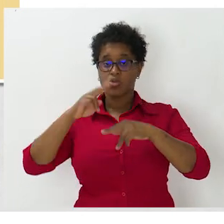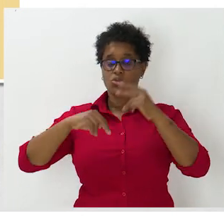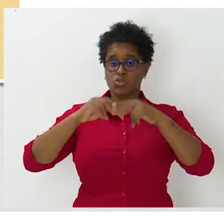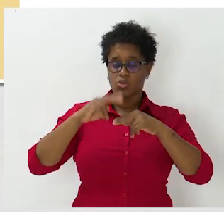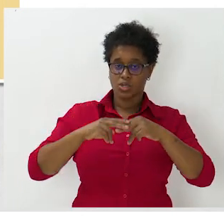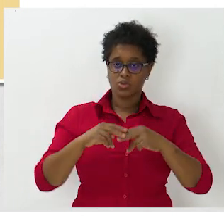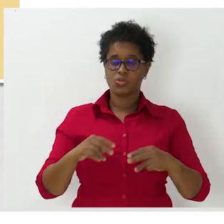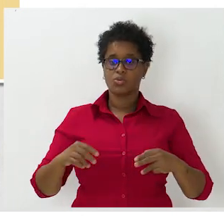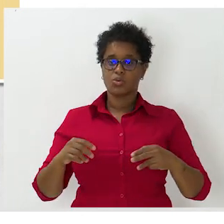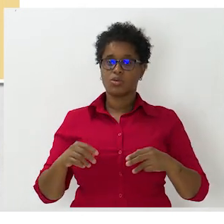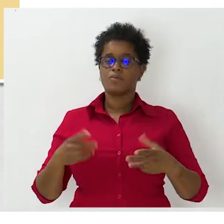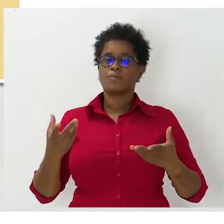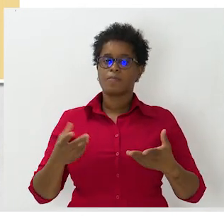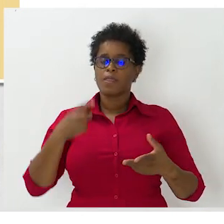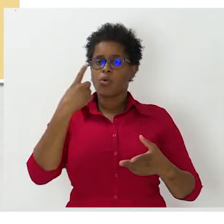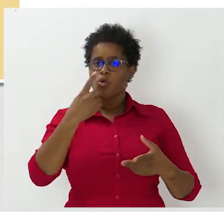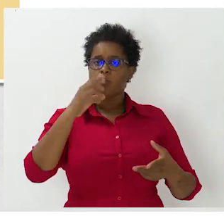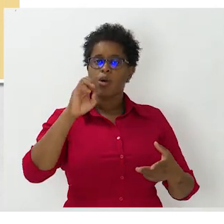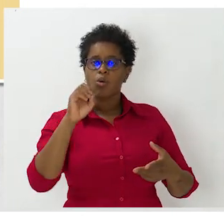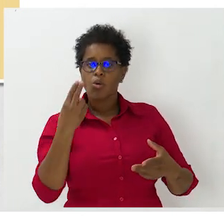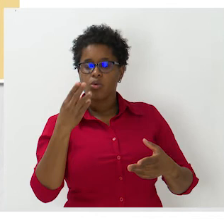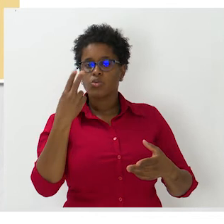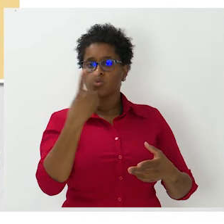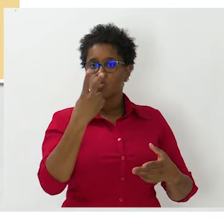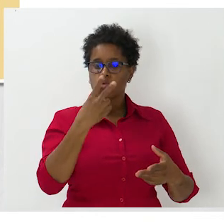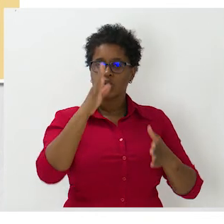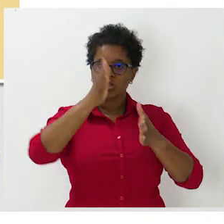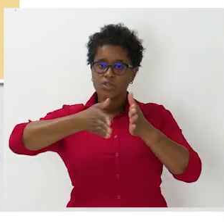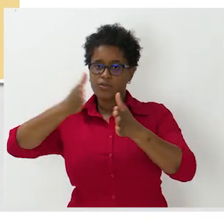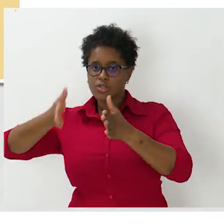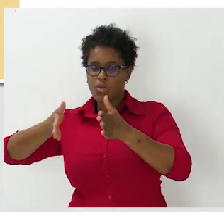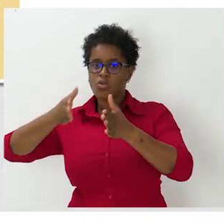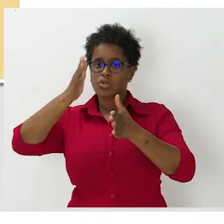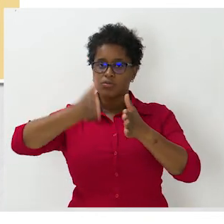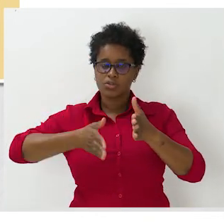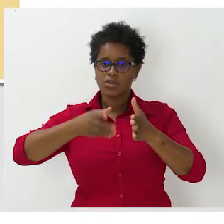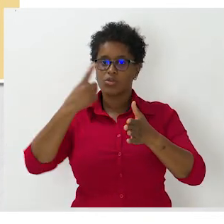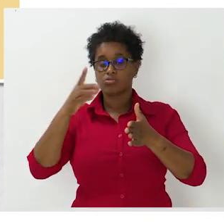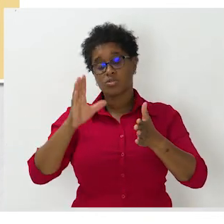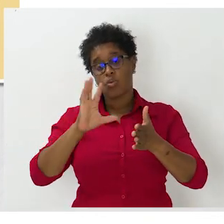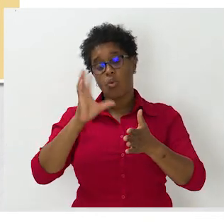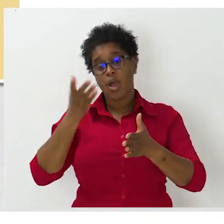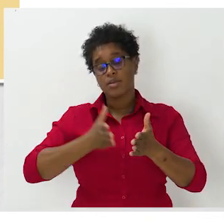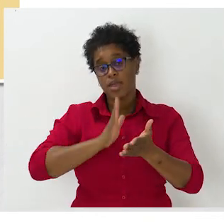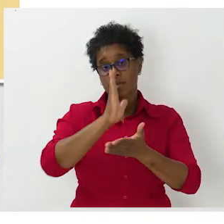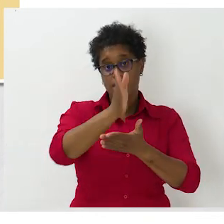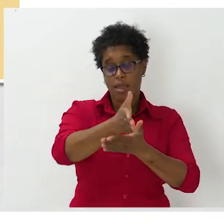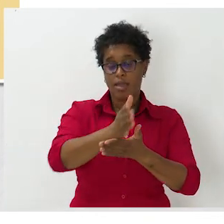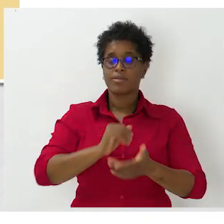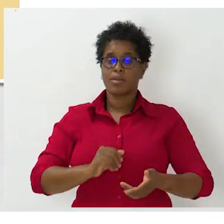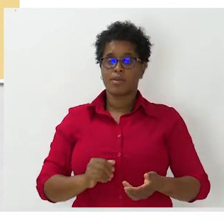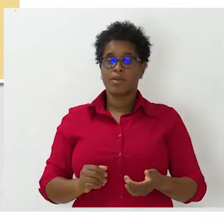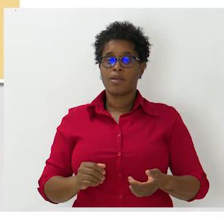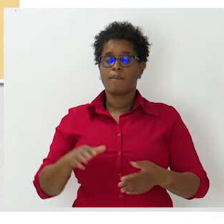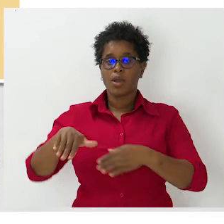por uma ou 2 divisões, uma das quais dava diretamente